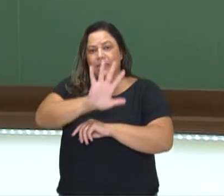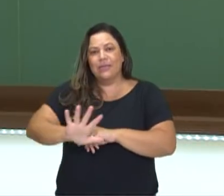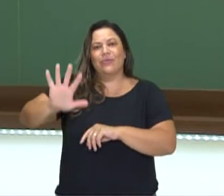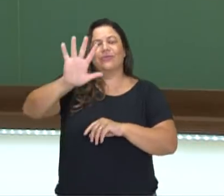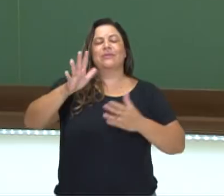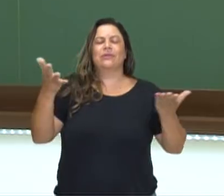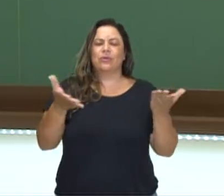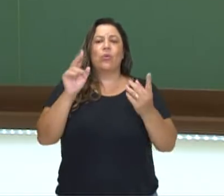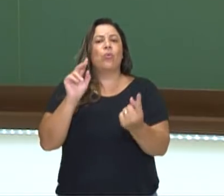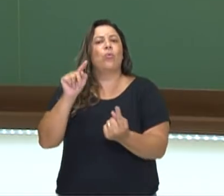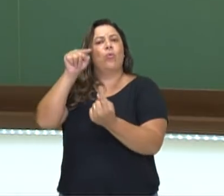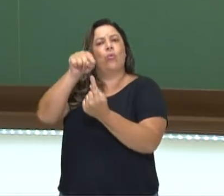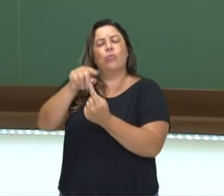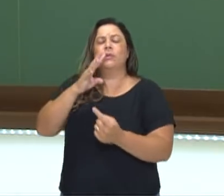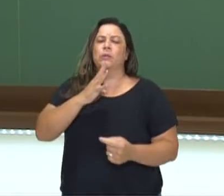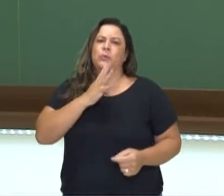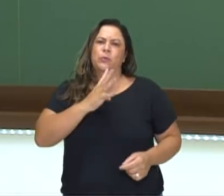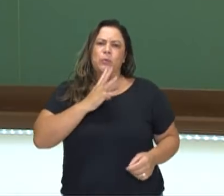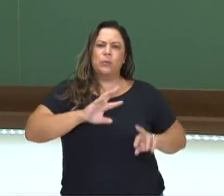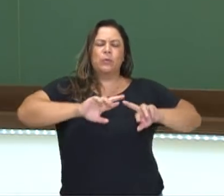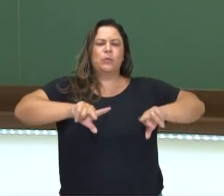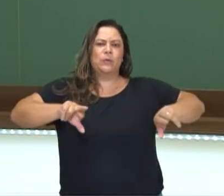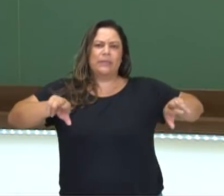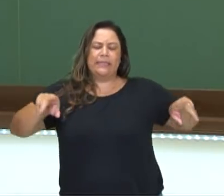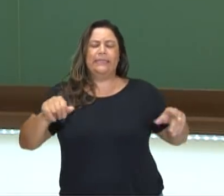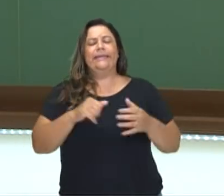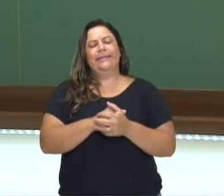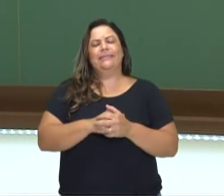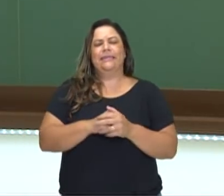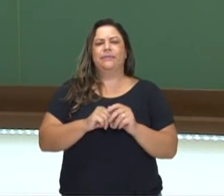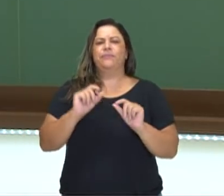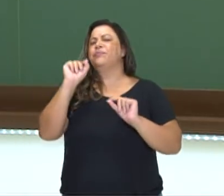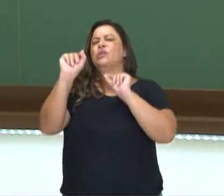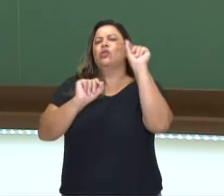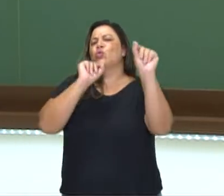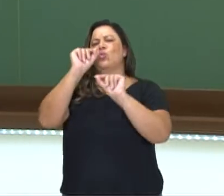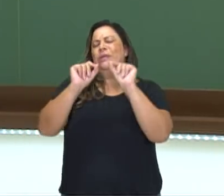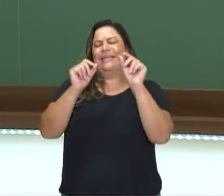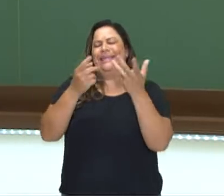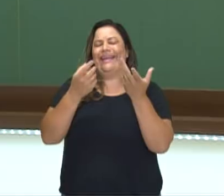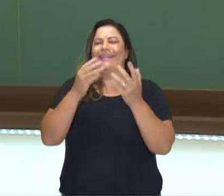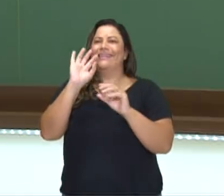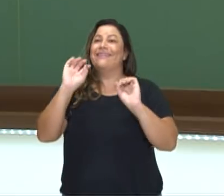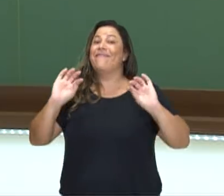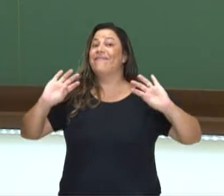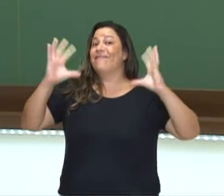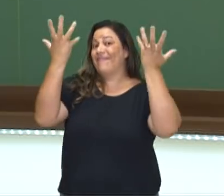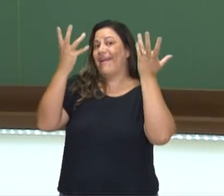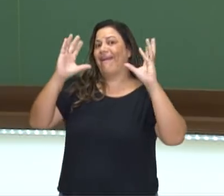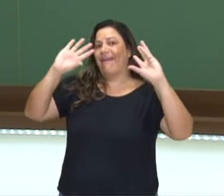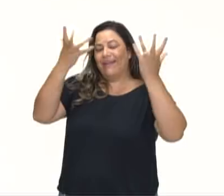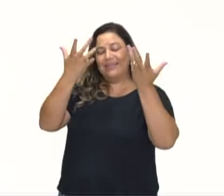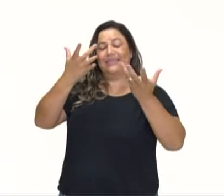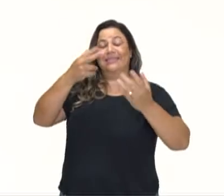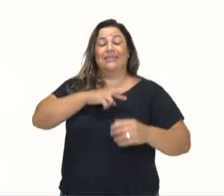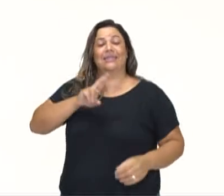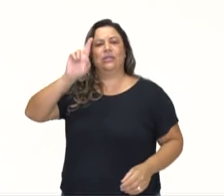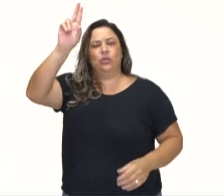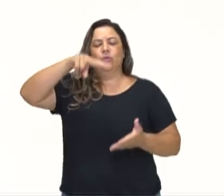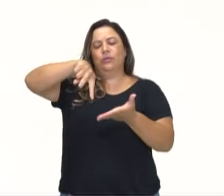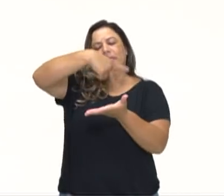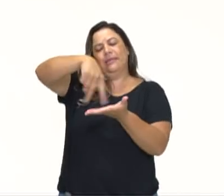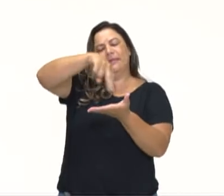de hoje é conhecer algumas formas de expressão folclóricas presentes nas festas religiosas, por meio das danças,